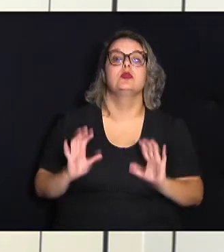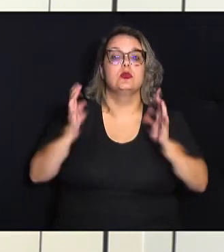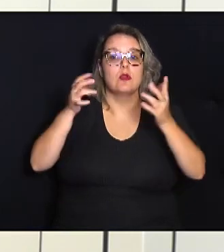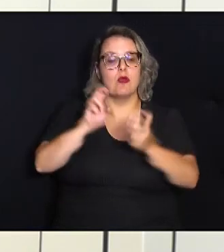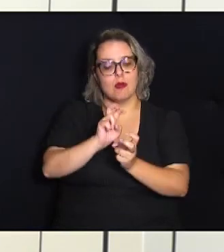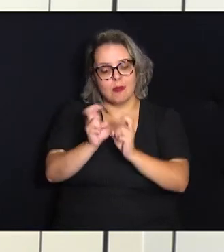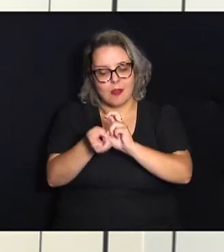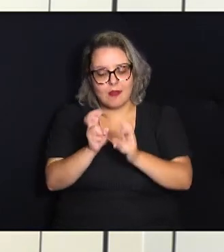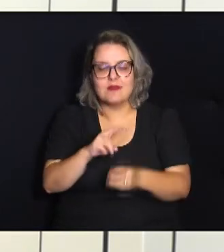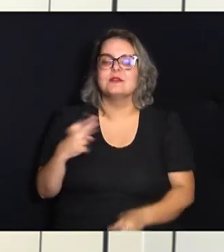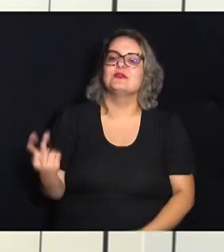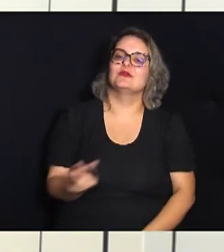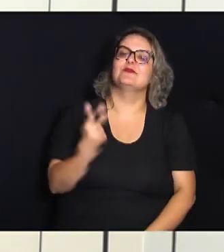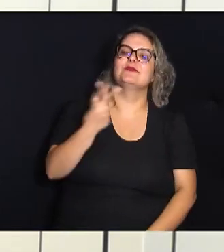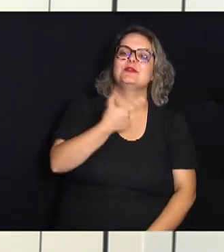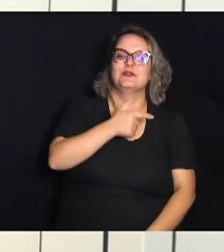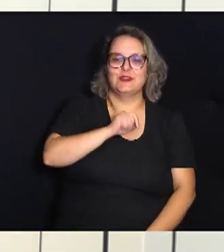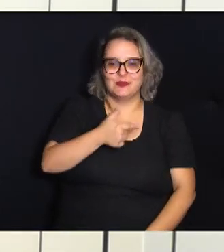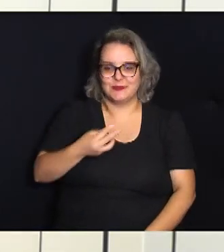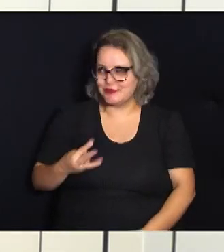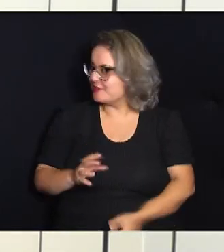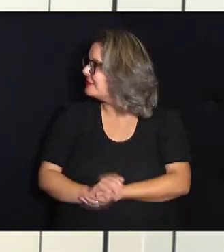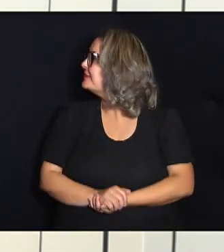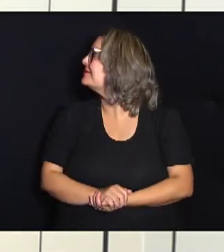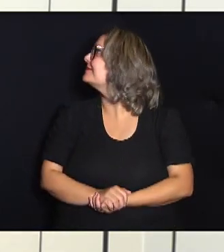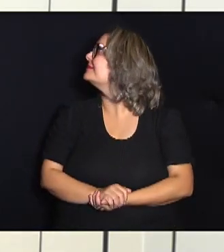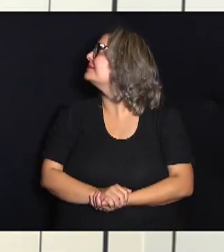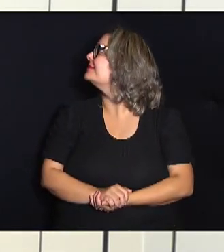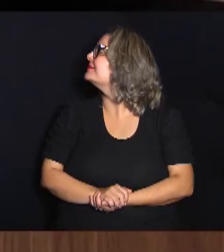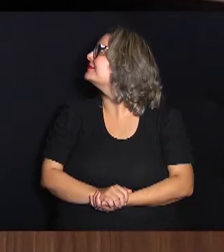Capoeira de Valor 2023.